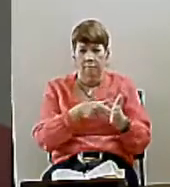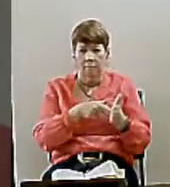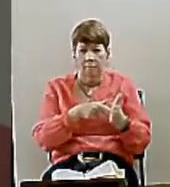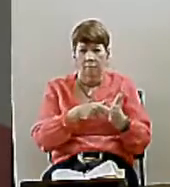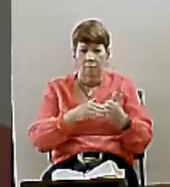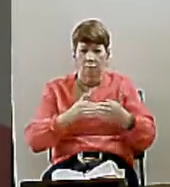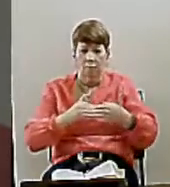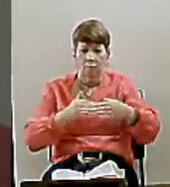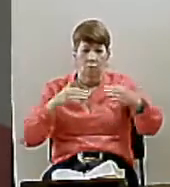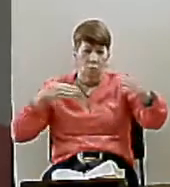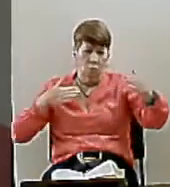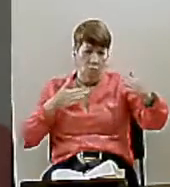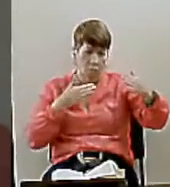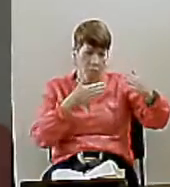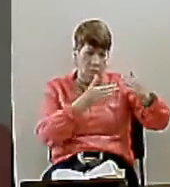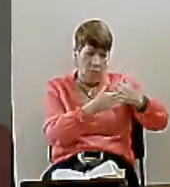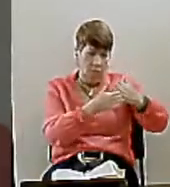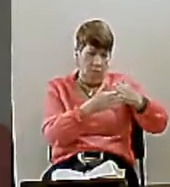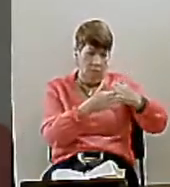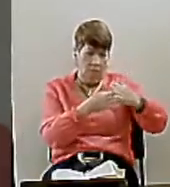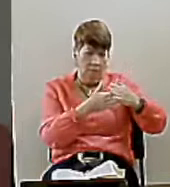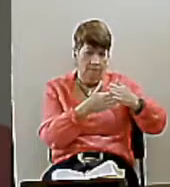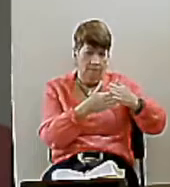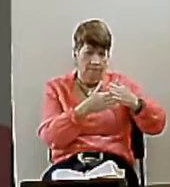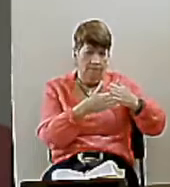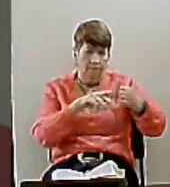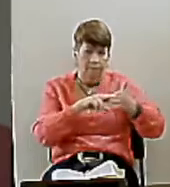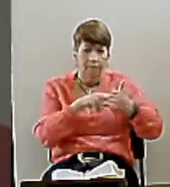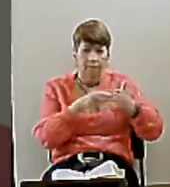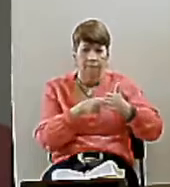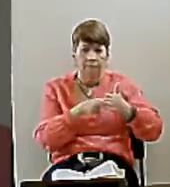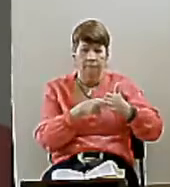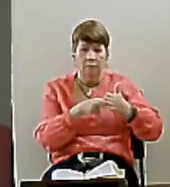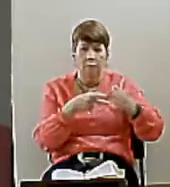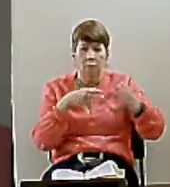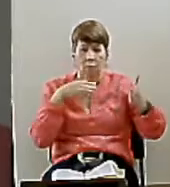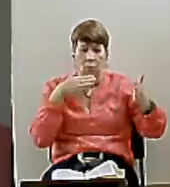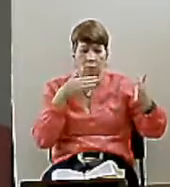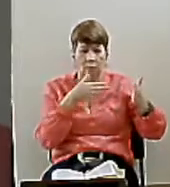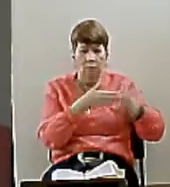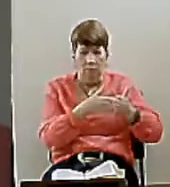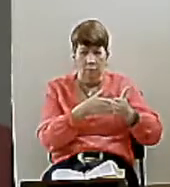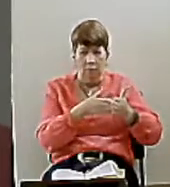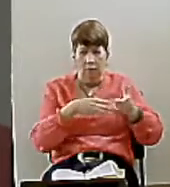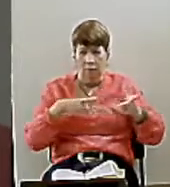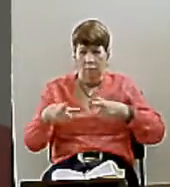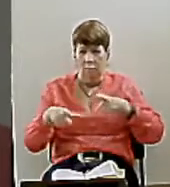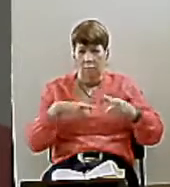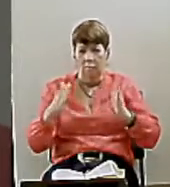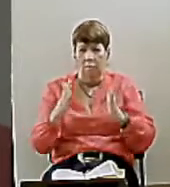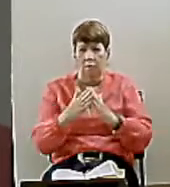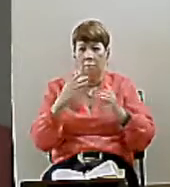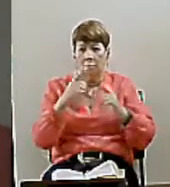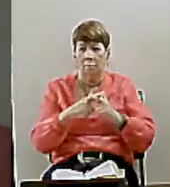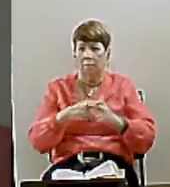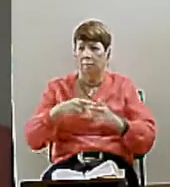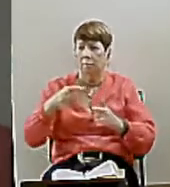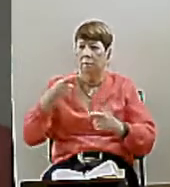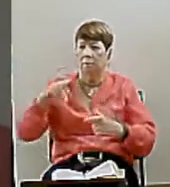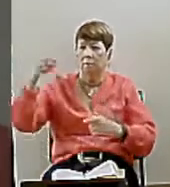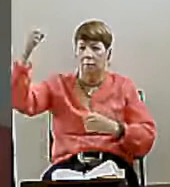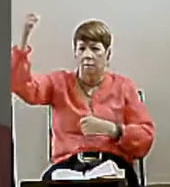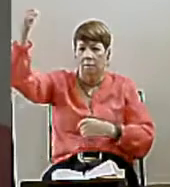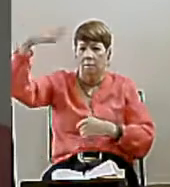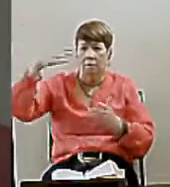ultrapassa os limites o que que isso quer dizer que o limite da atuação da igreja sempre será a graça de Deus